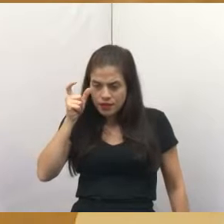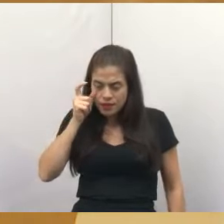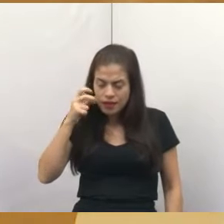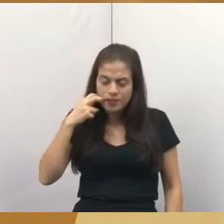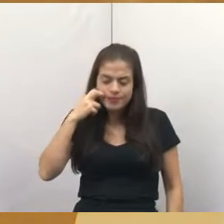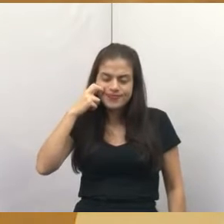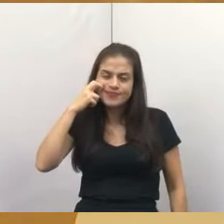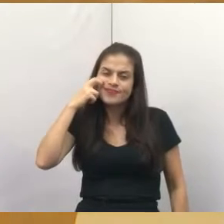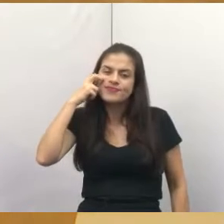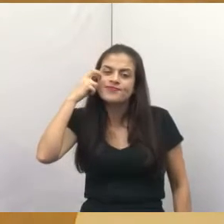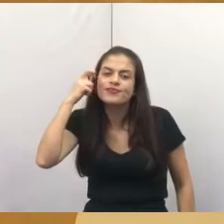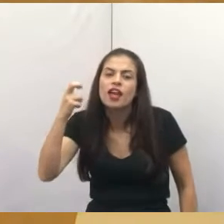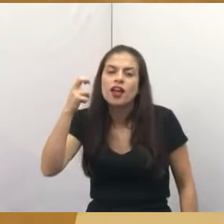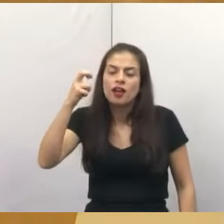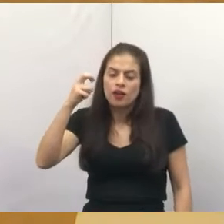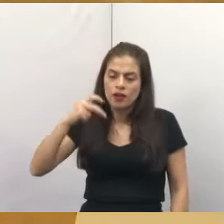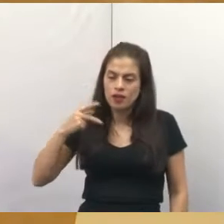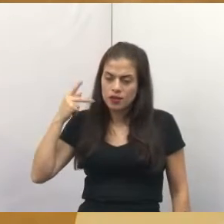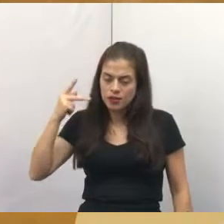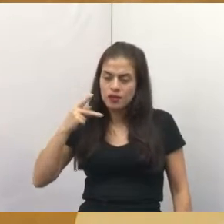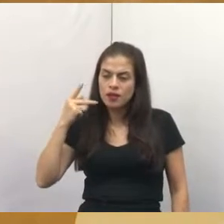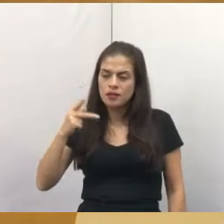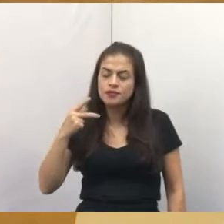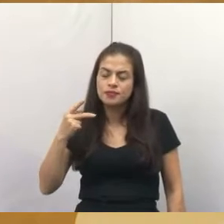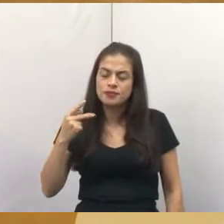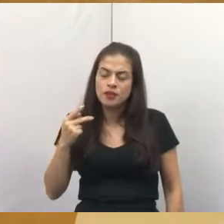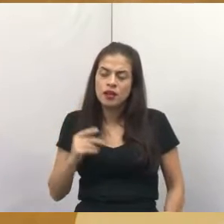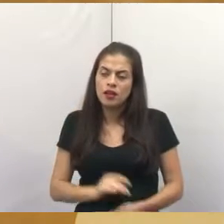os vereadores não ter consenso nisso.